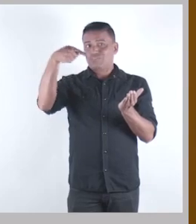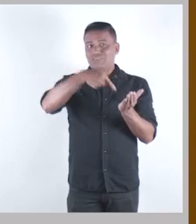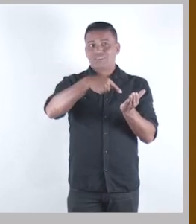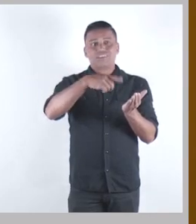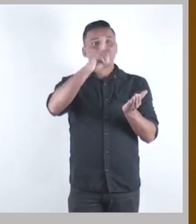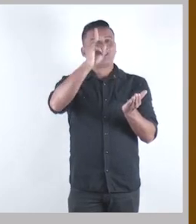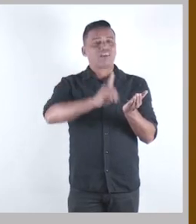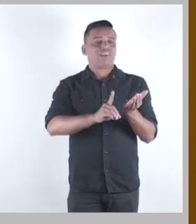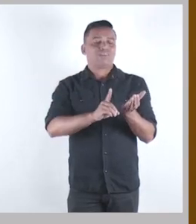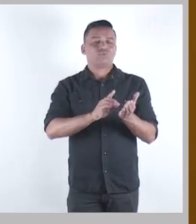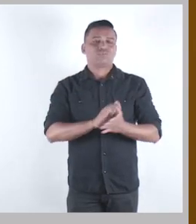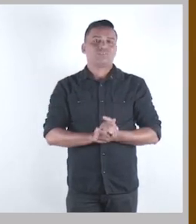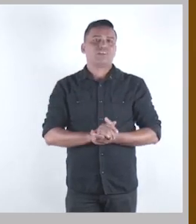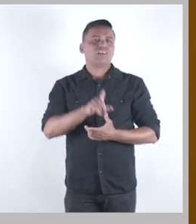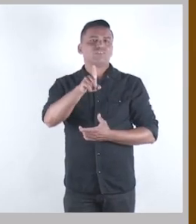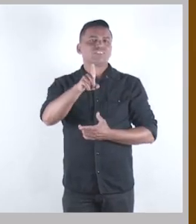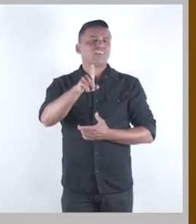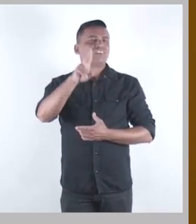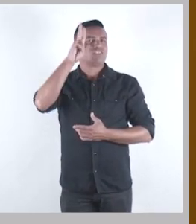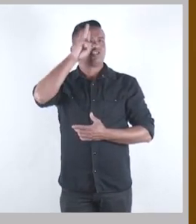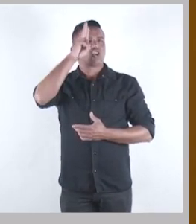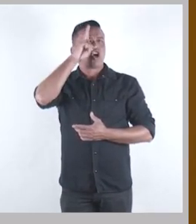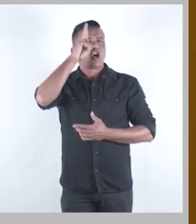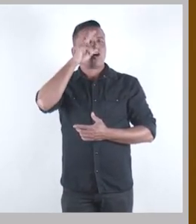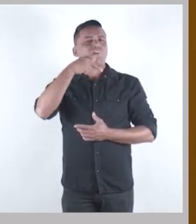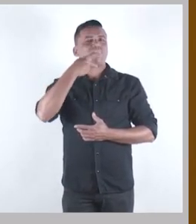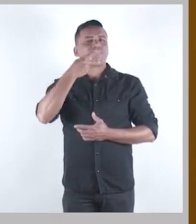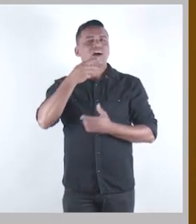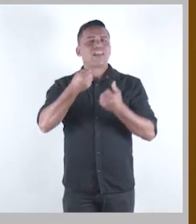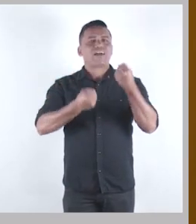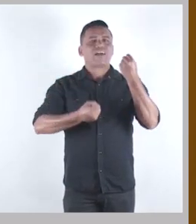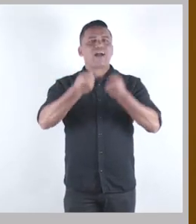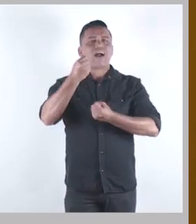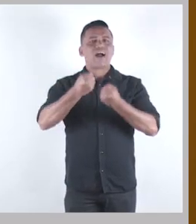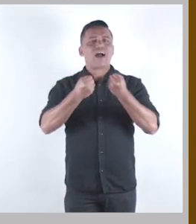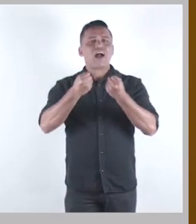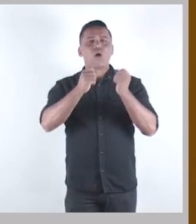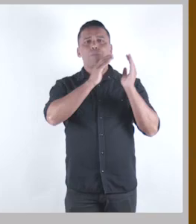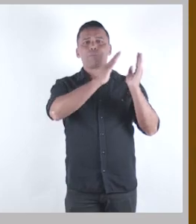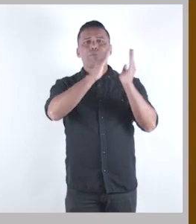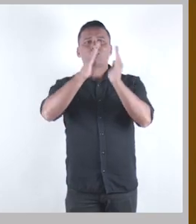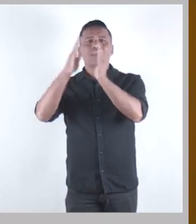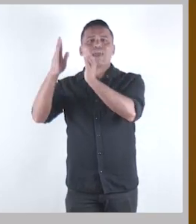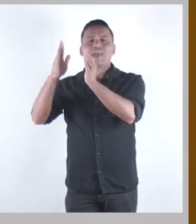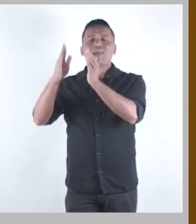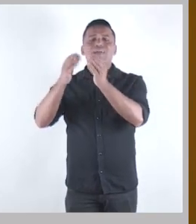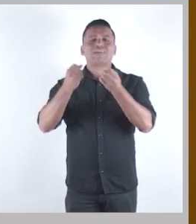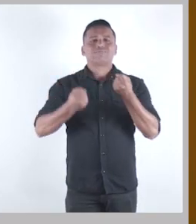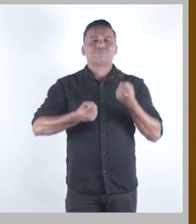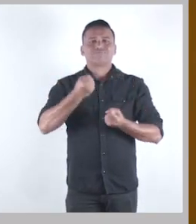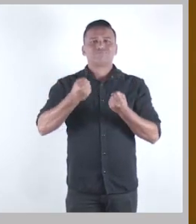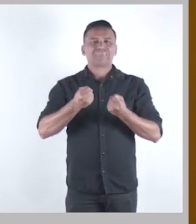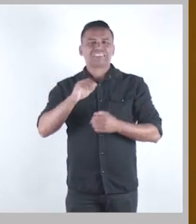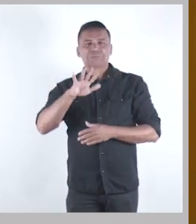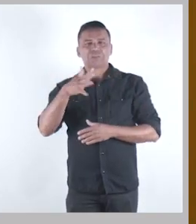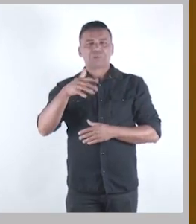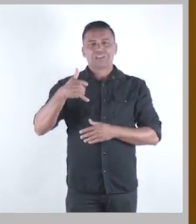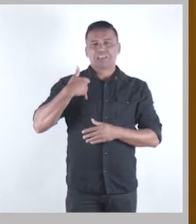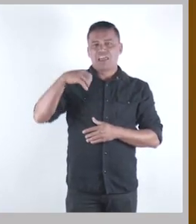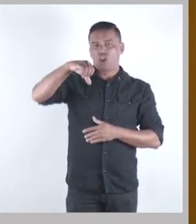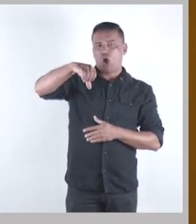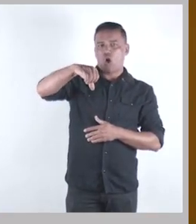conta a história de um carro biblioteca que ia até, quando o senhor tinha por volta de